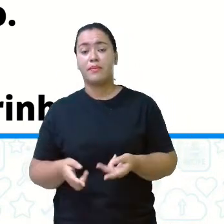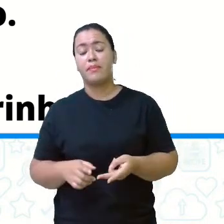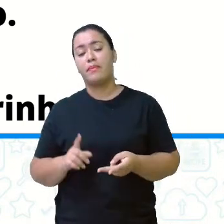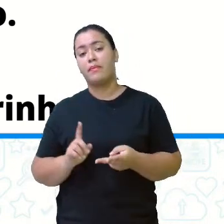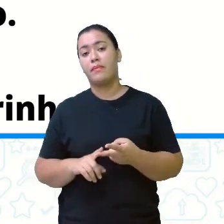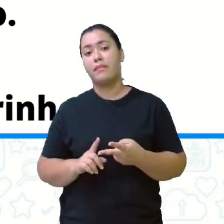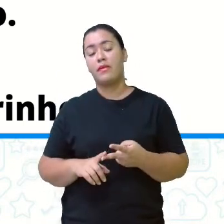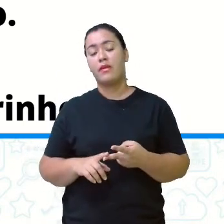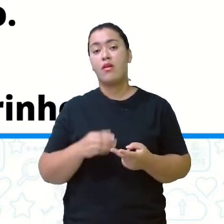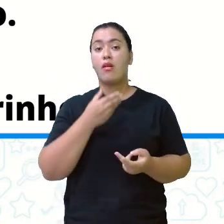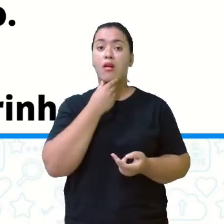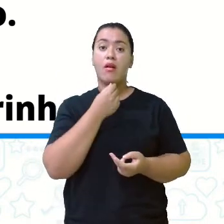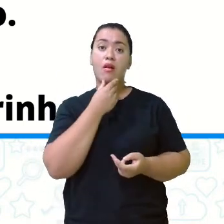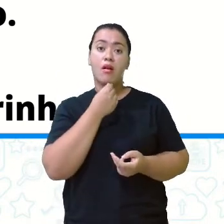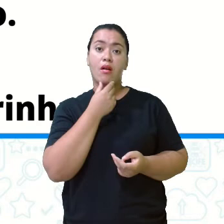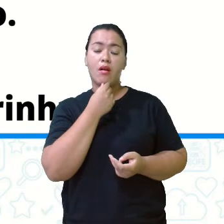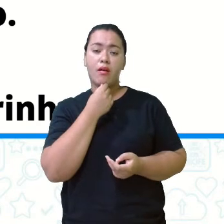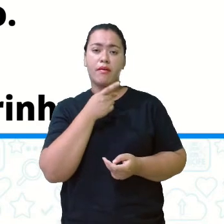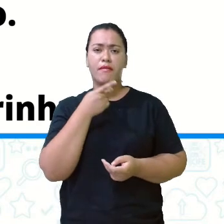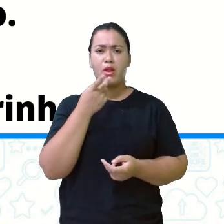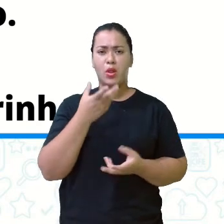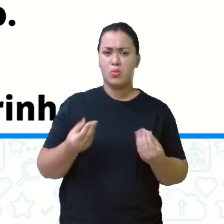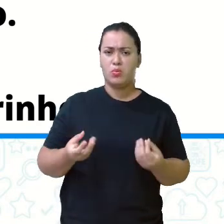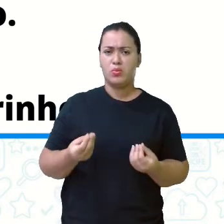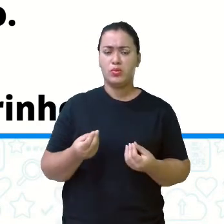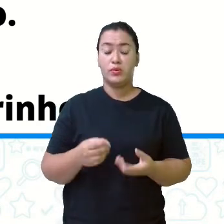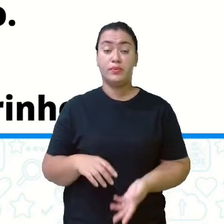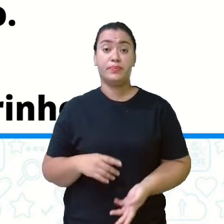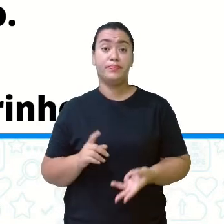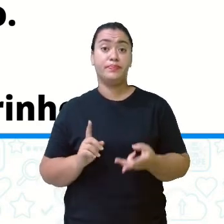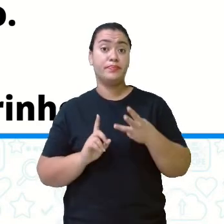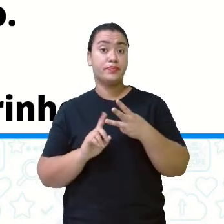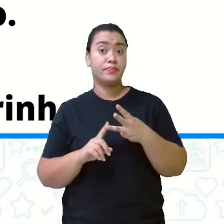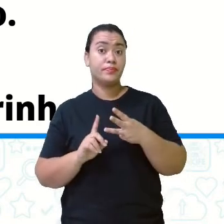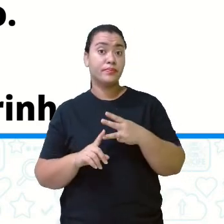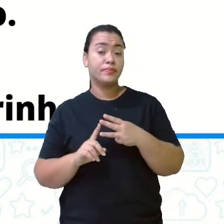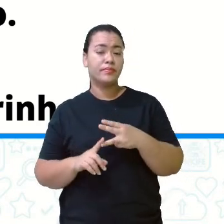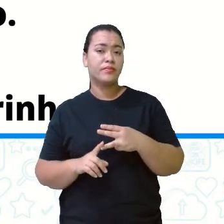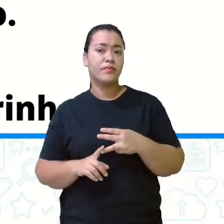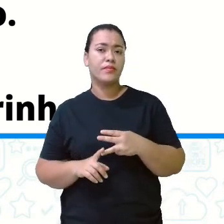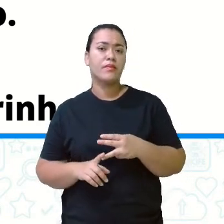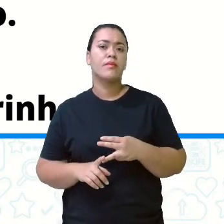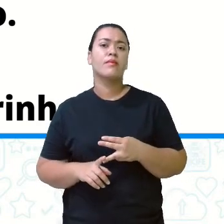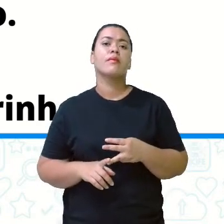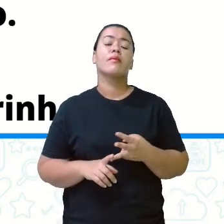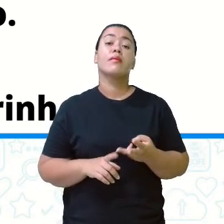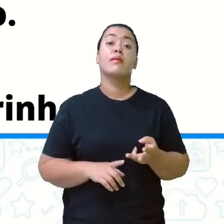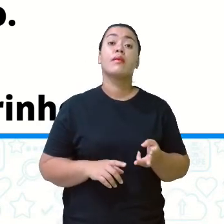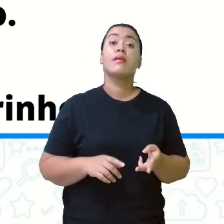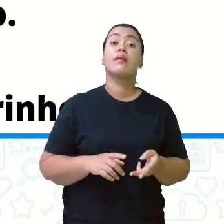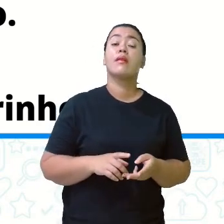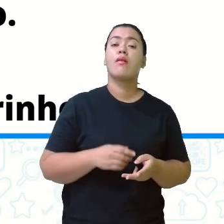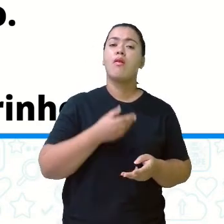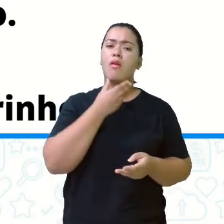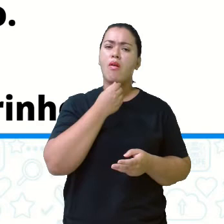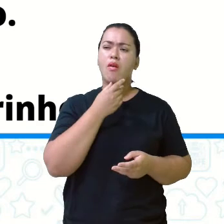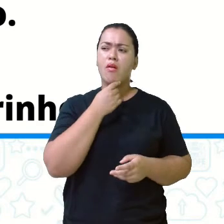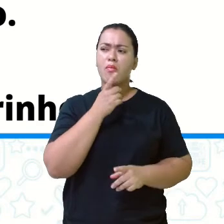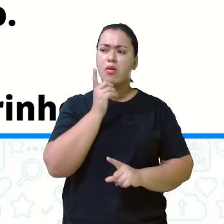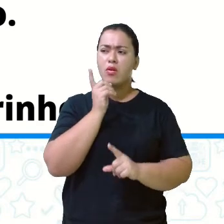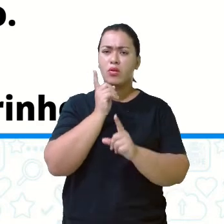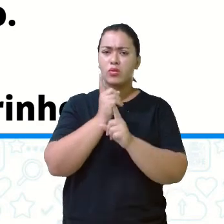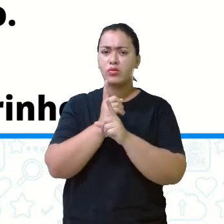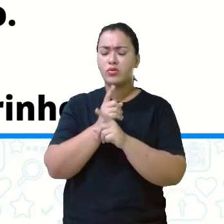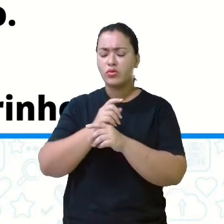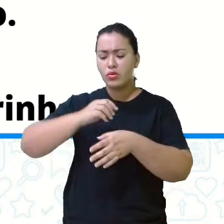B? Oscar falou muito. Ou será que é a frase C? Ele encontrou um